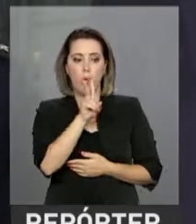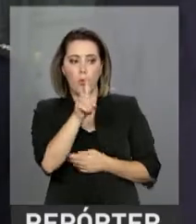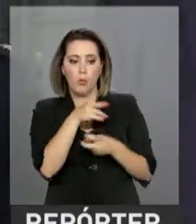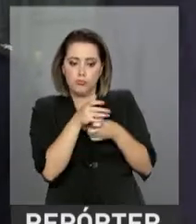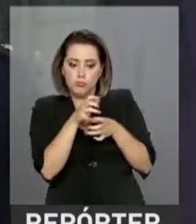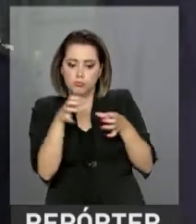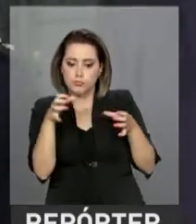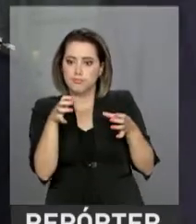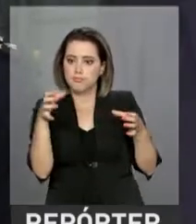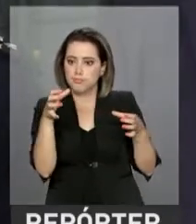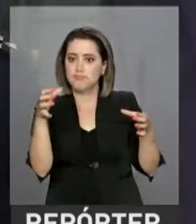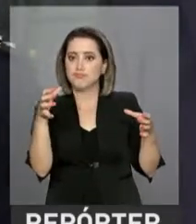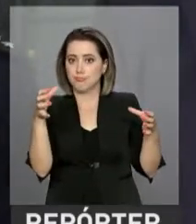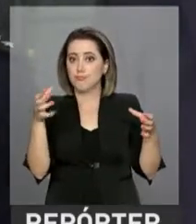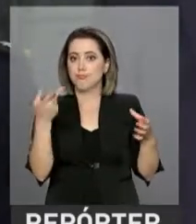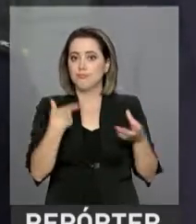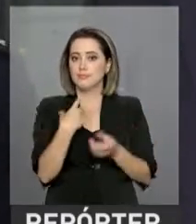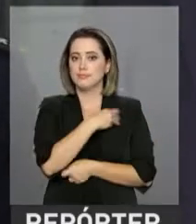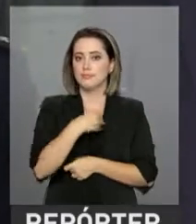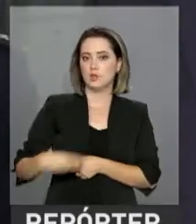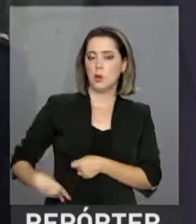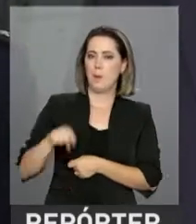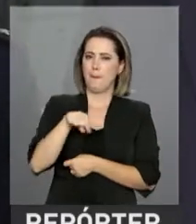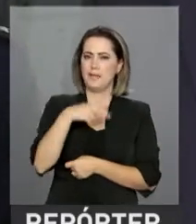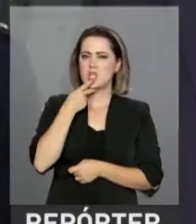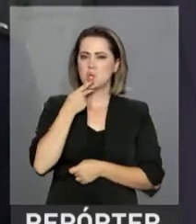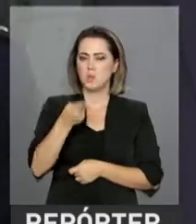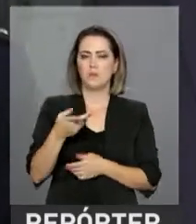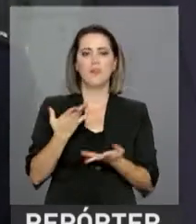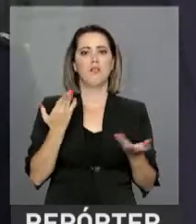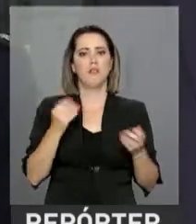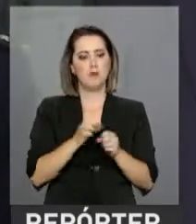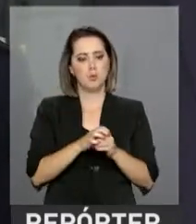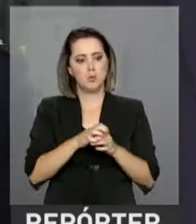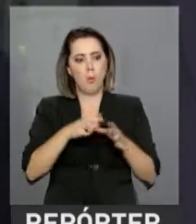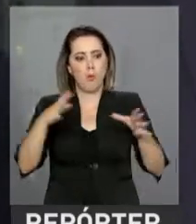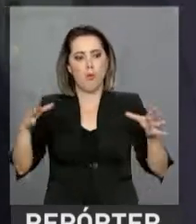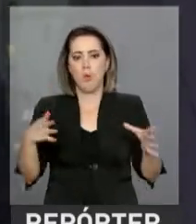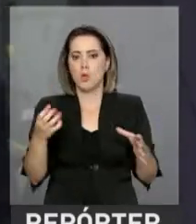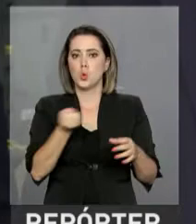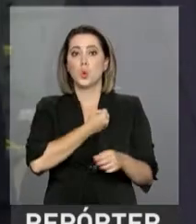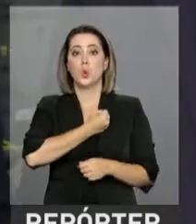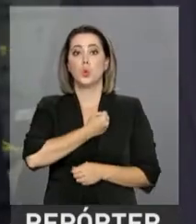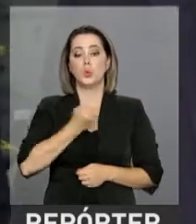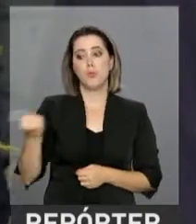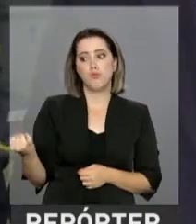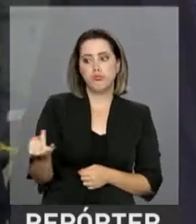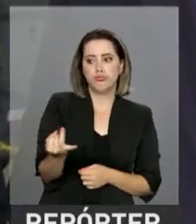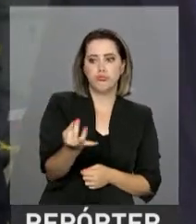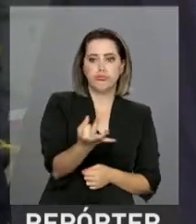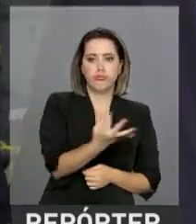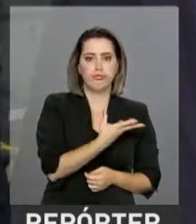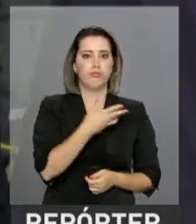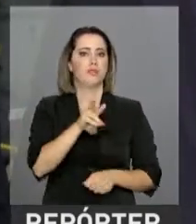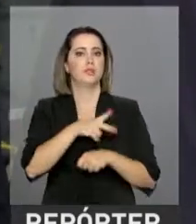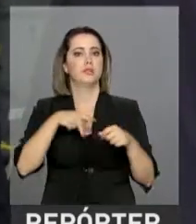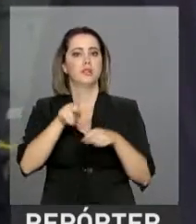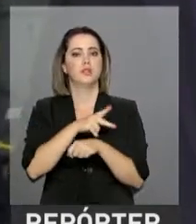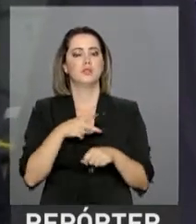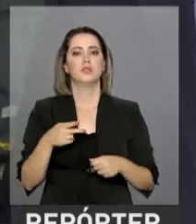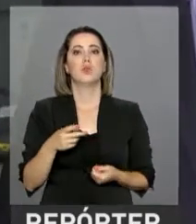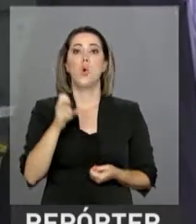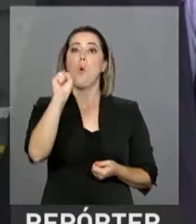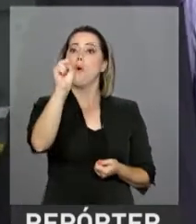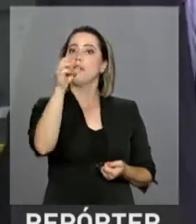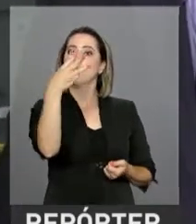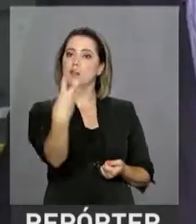amplia nesse jogo não acabou de me dizer da sua ampliação do número de países que expõe nessa cena quando são feitos em